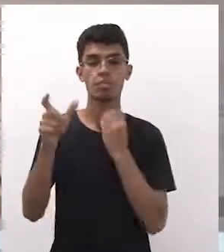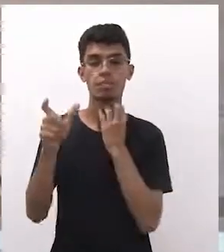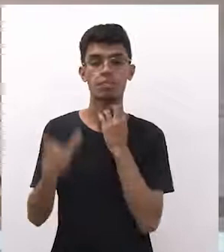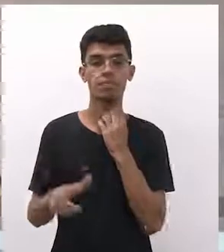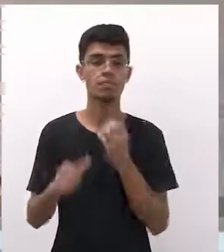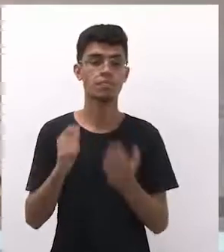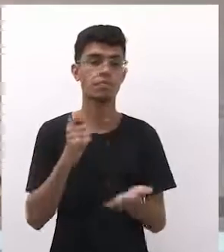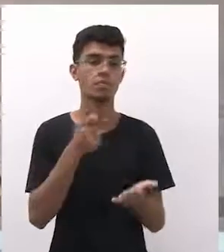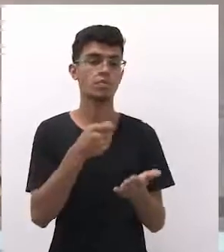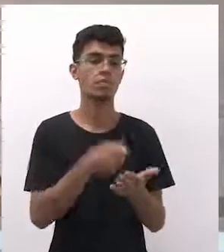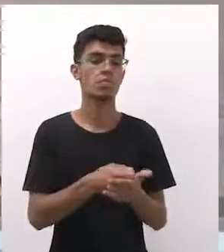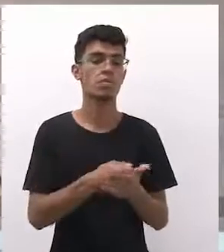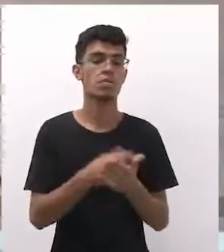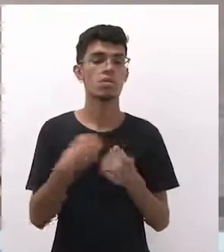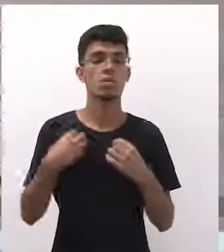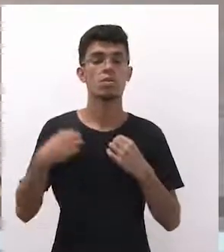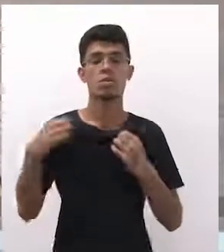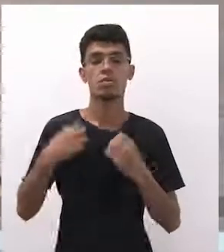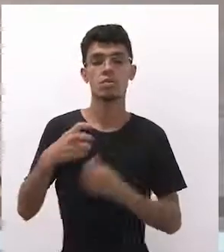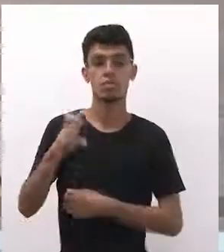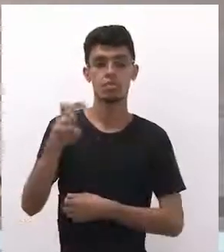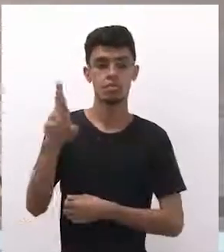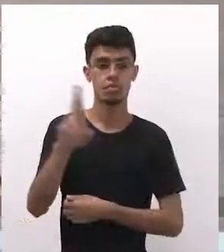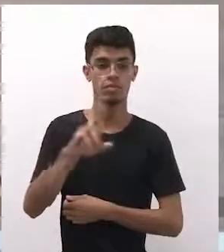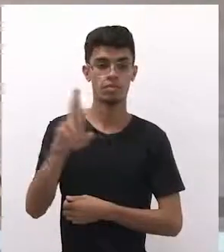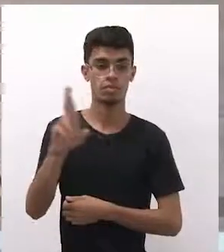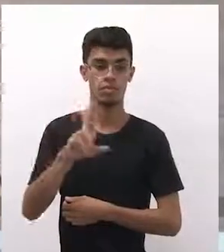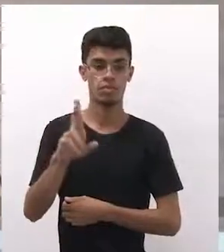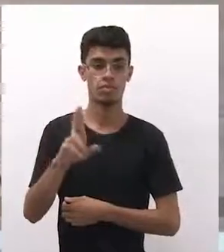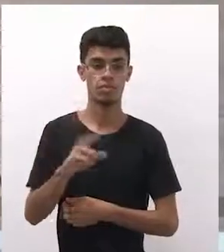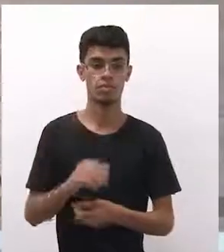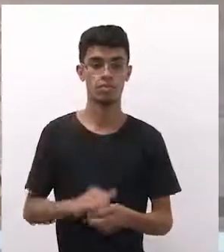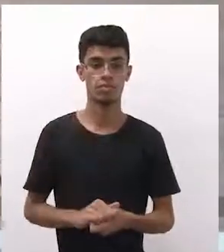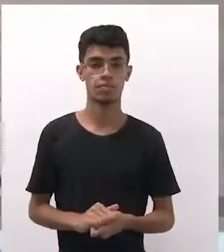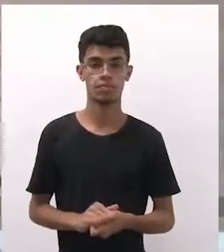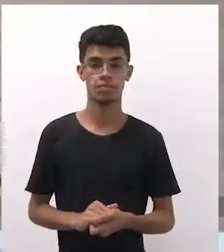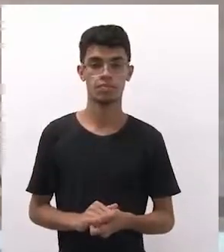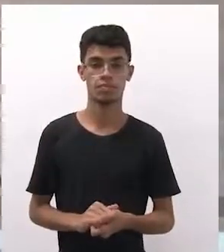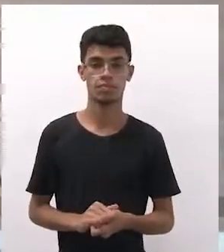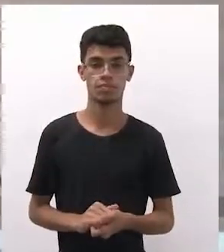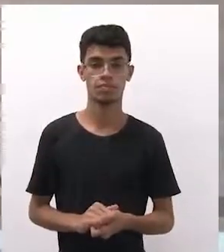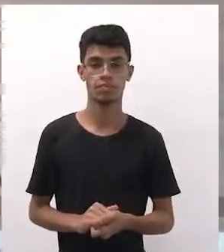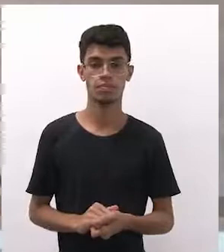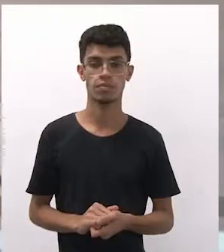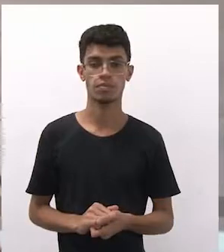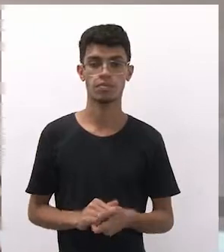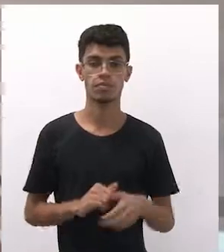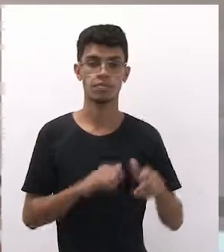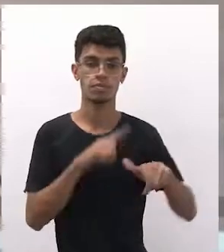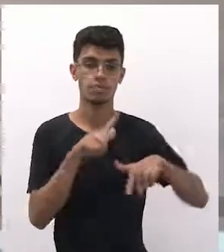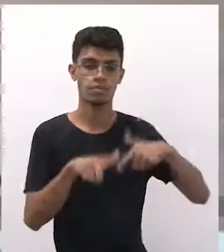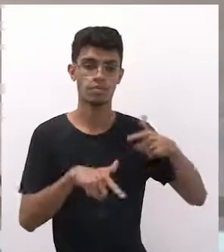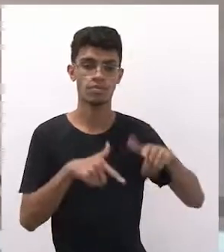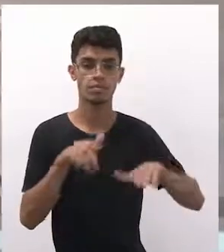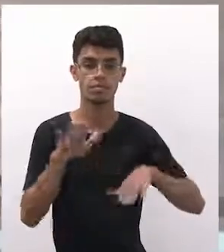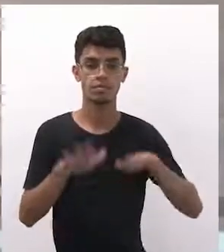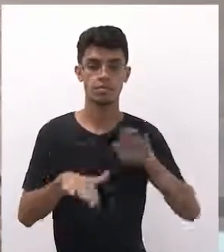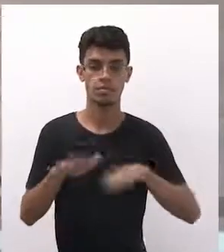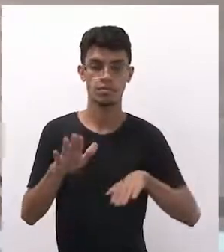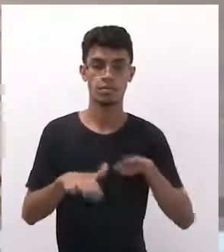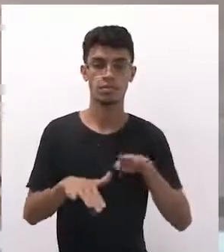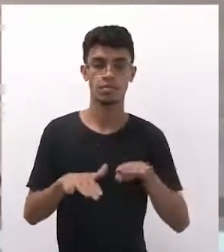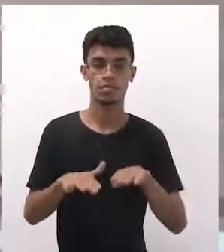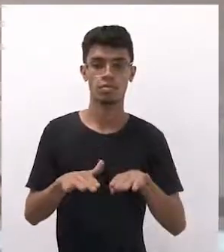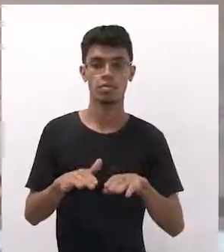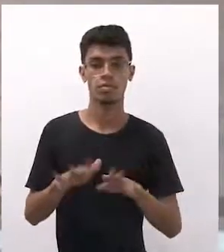comprar uma blusa por R$ 5 e tu não vai ter ali naquela... E o trabalhador, muitas vezes, esse pai, né,